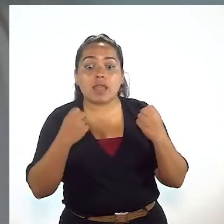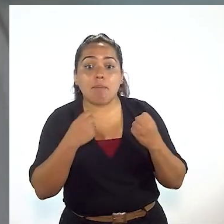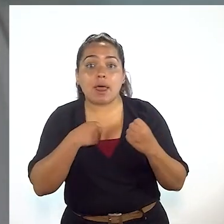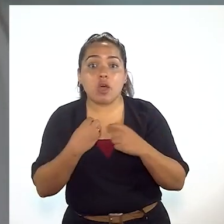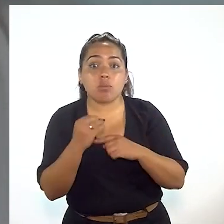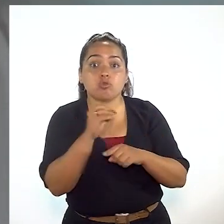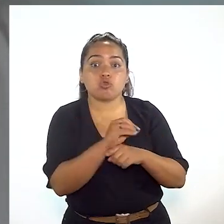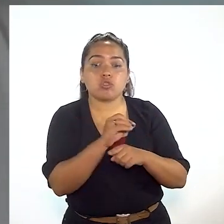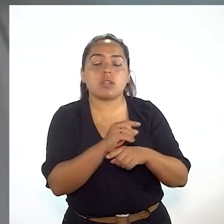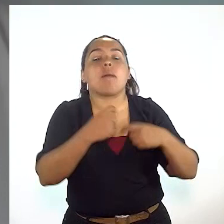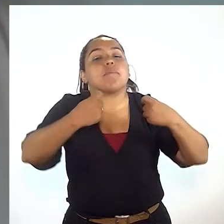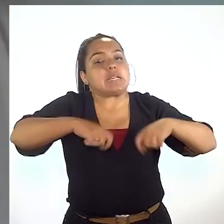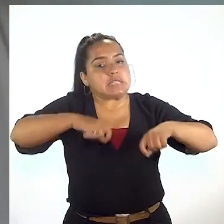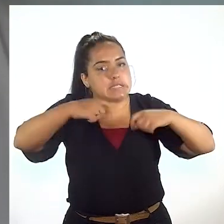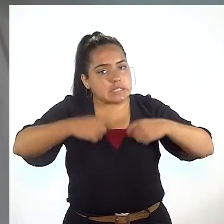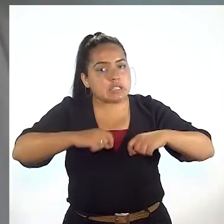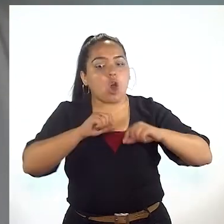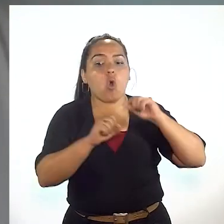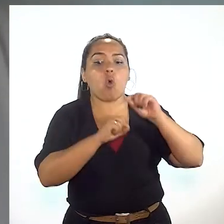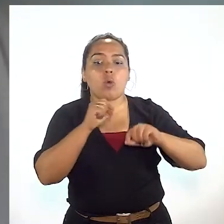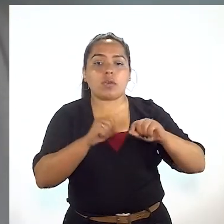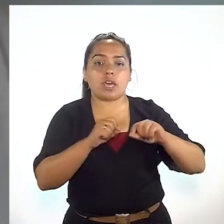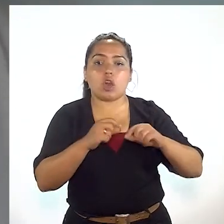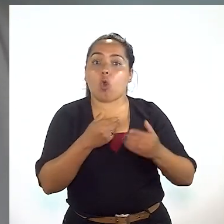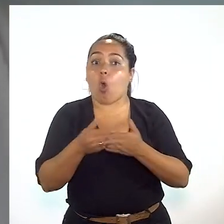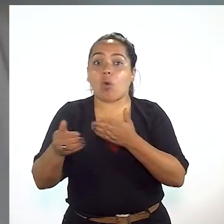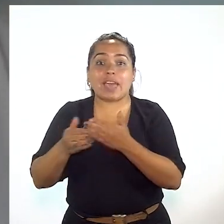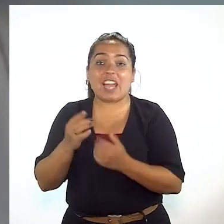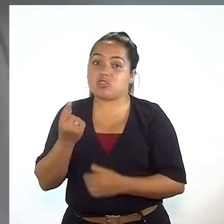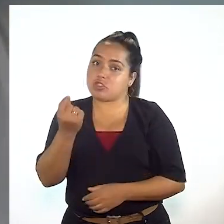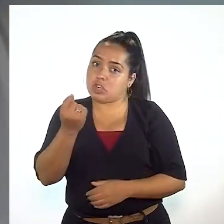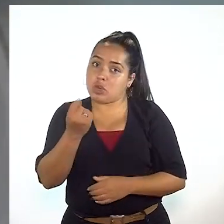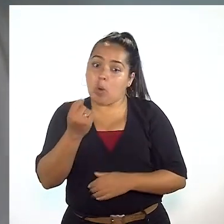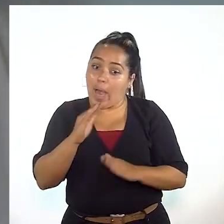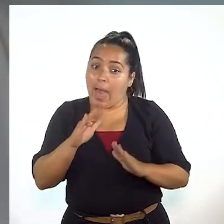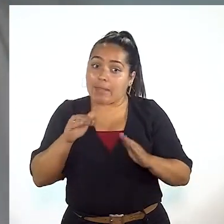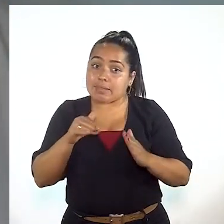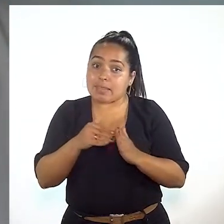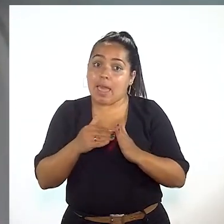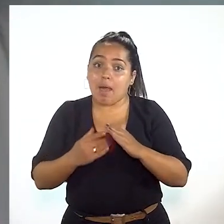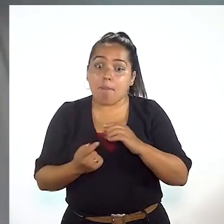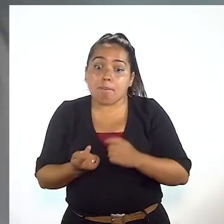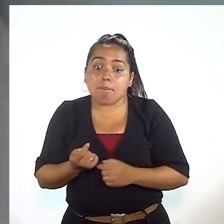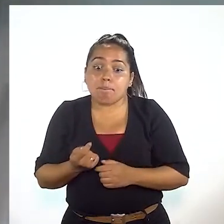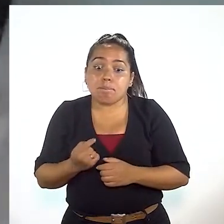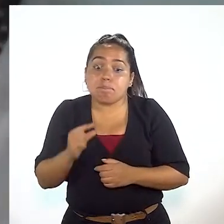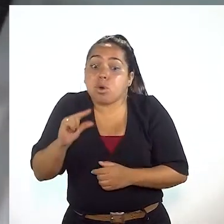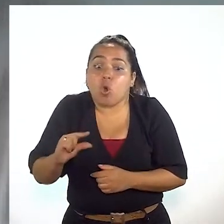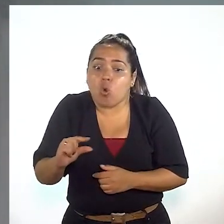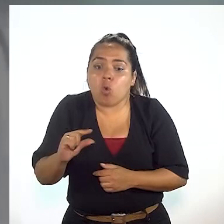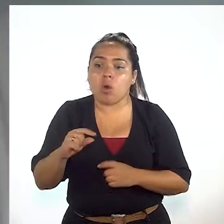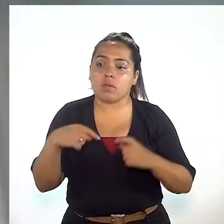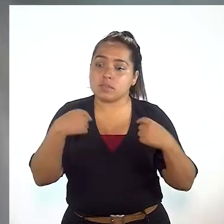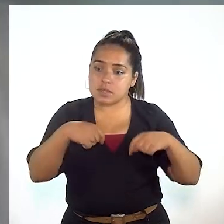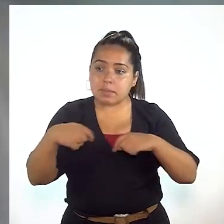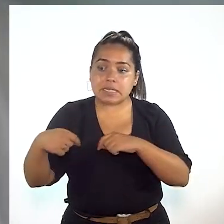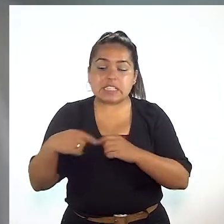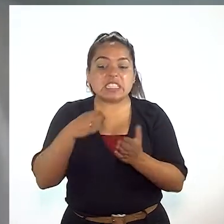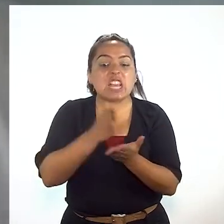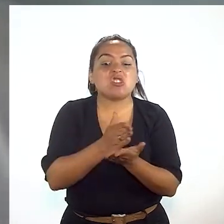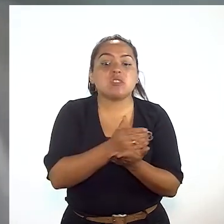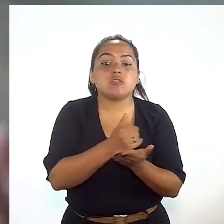salário mal dá para eu me sustentar. Mas a educação financeira, ela tem que estar desde o iniciozinho, com qualquer recurso que você tenha. Quer dizer,